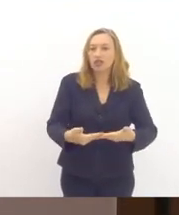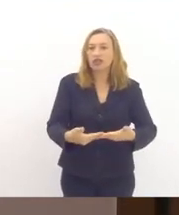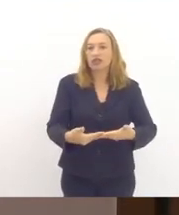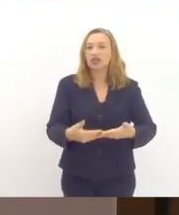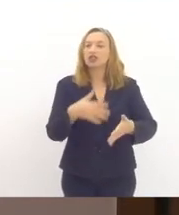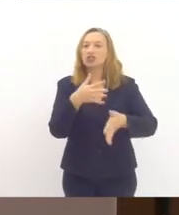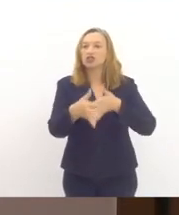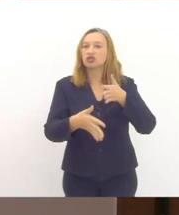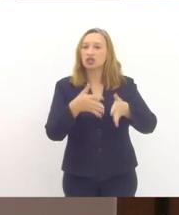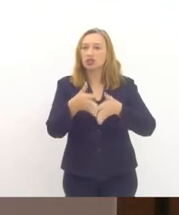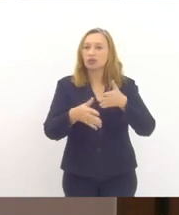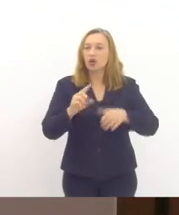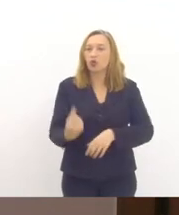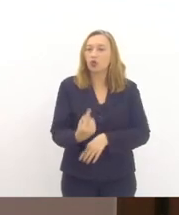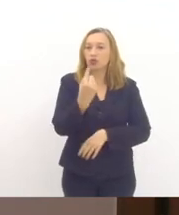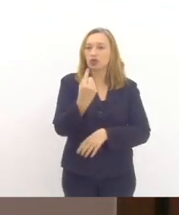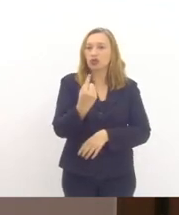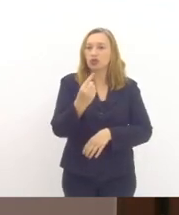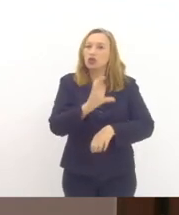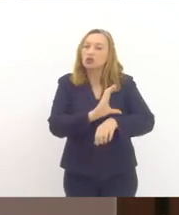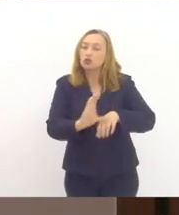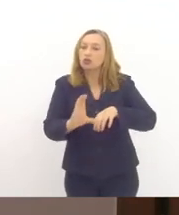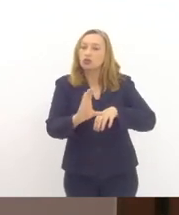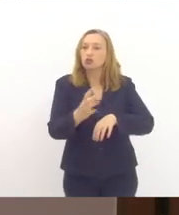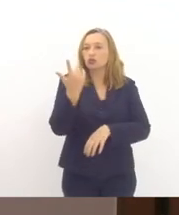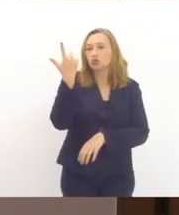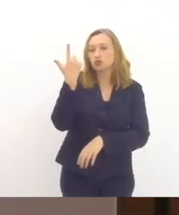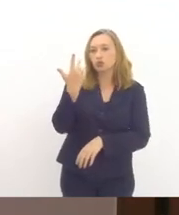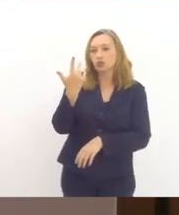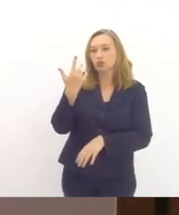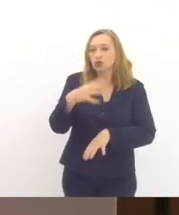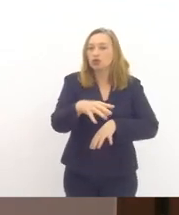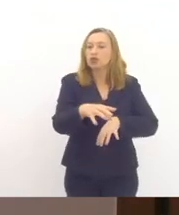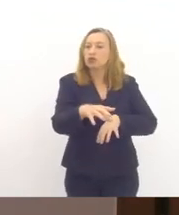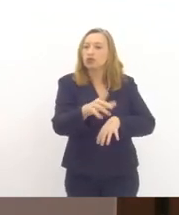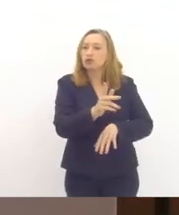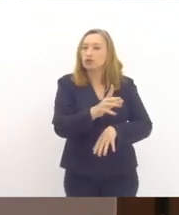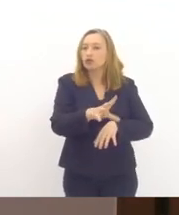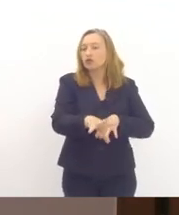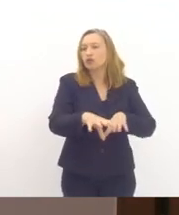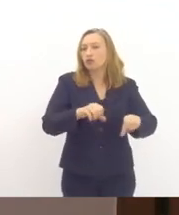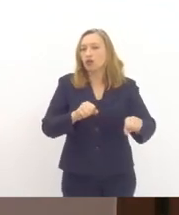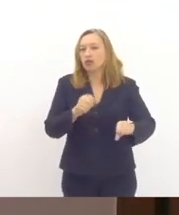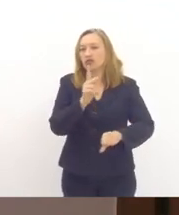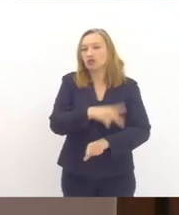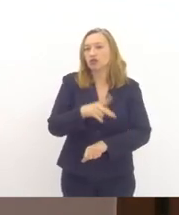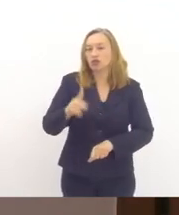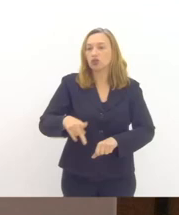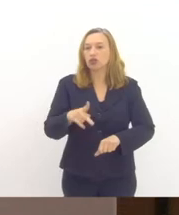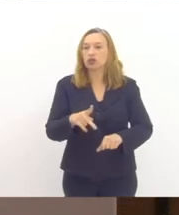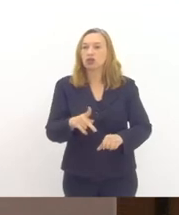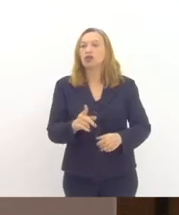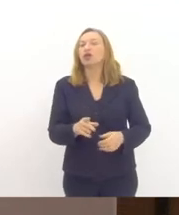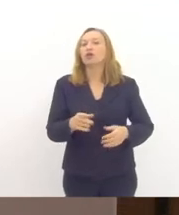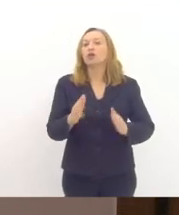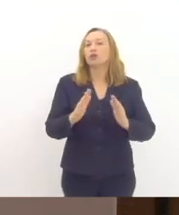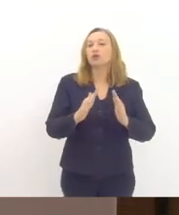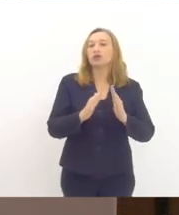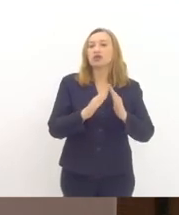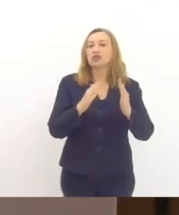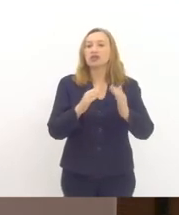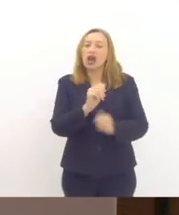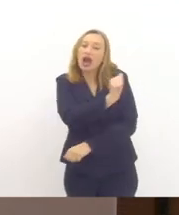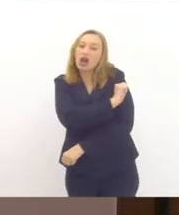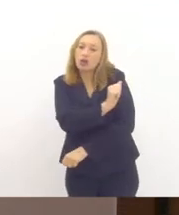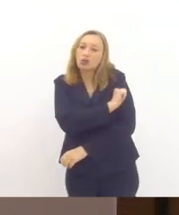no curso normal, o que descumpre a lei com relação ao atendimento dos alunos que estão na escola, alunos